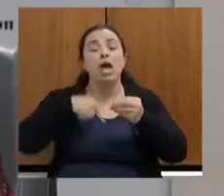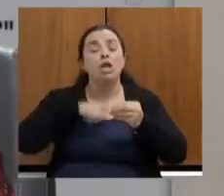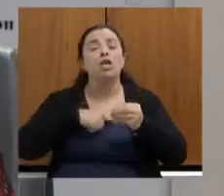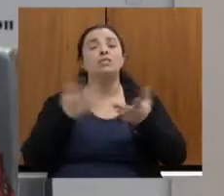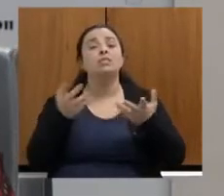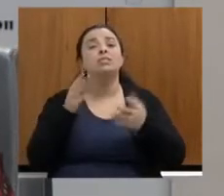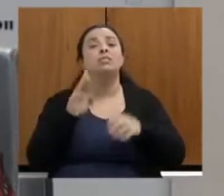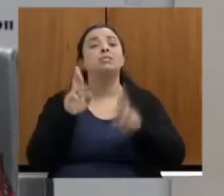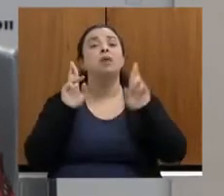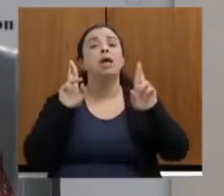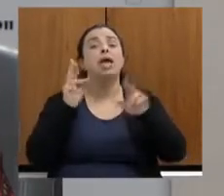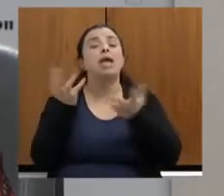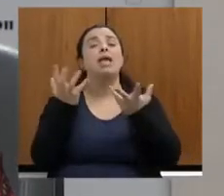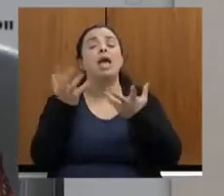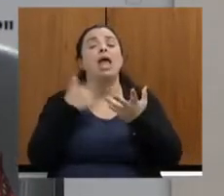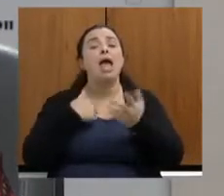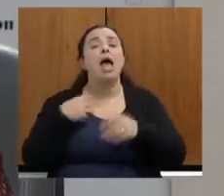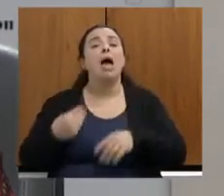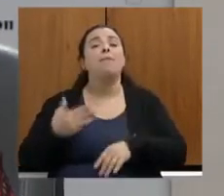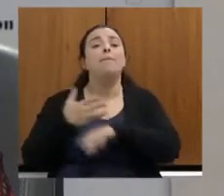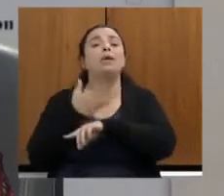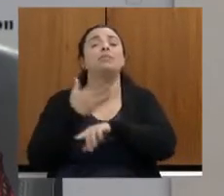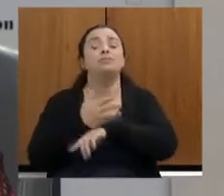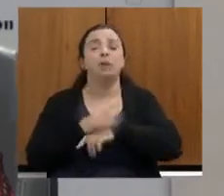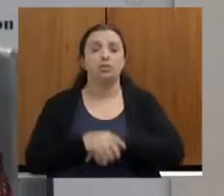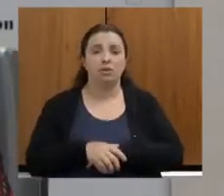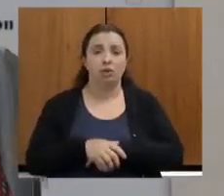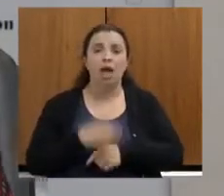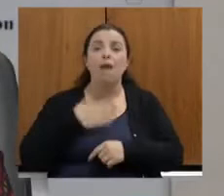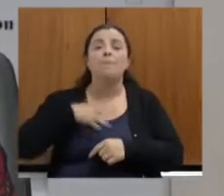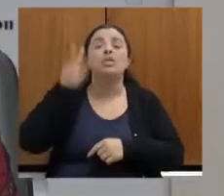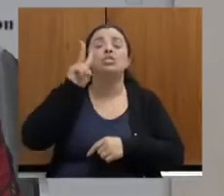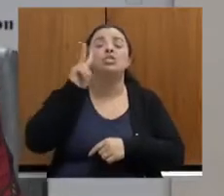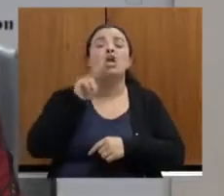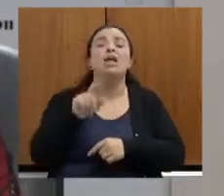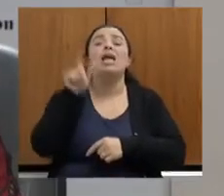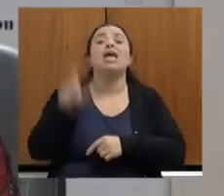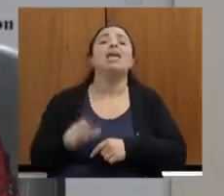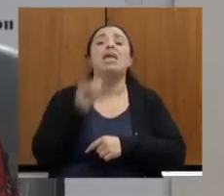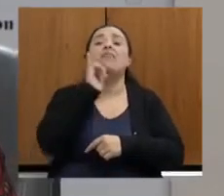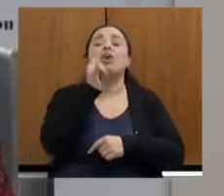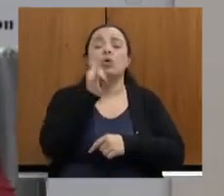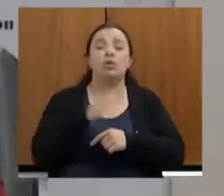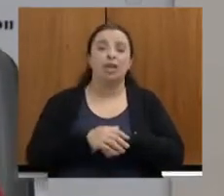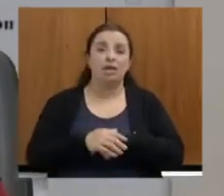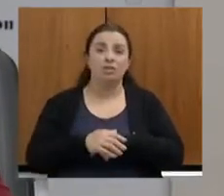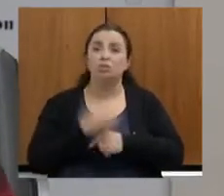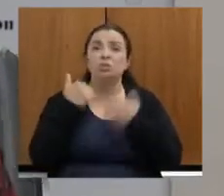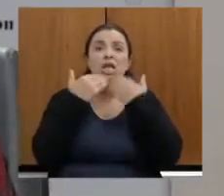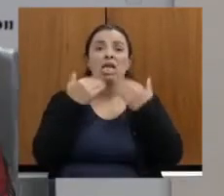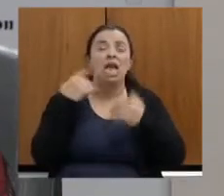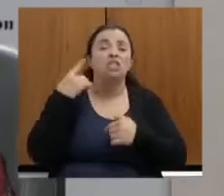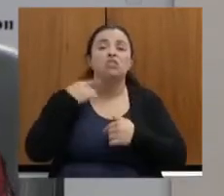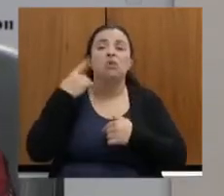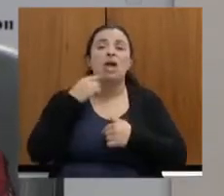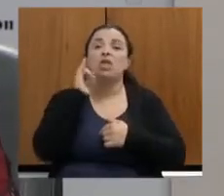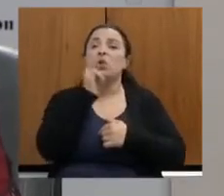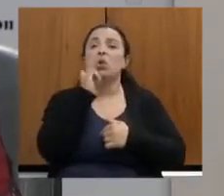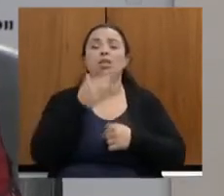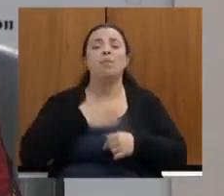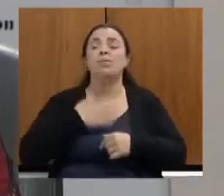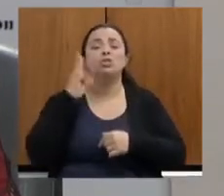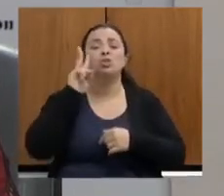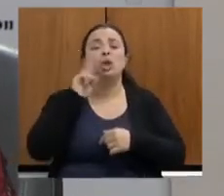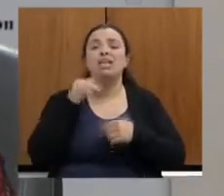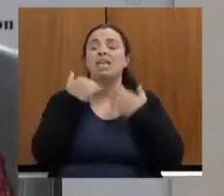quem vai contar minha história ninguém não tem advogado que sabe contar minha história eu tô vendo em uma chuva de advogado ninguém nunca foi